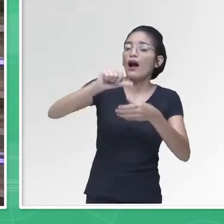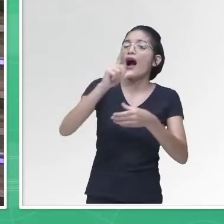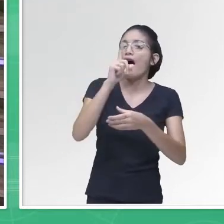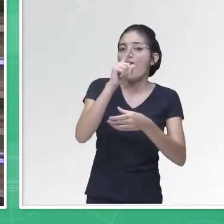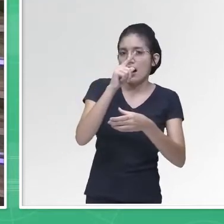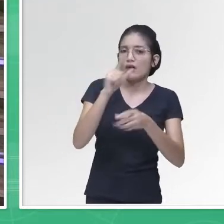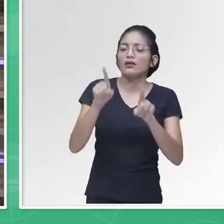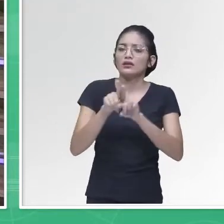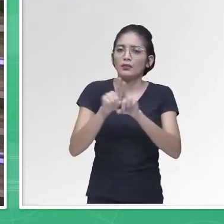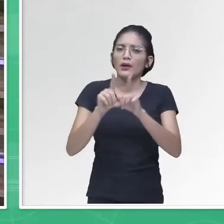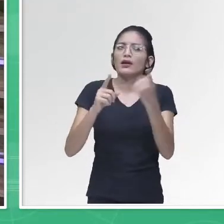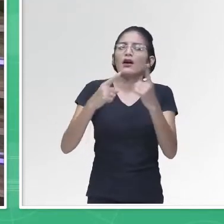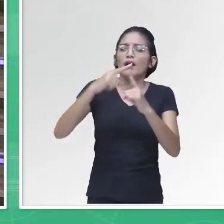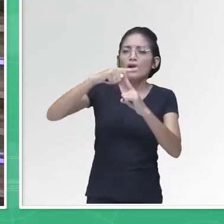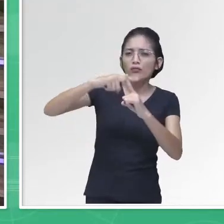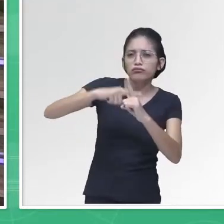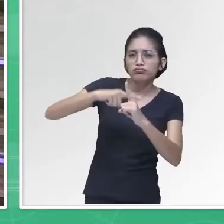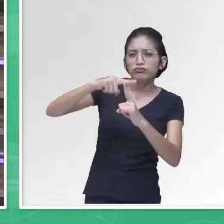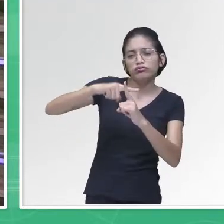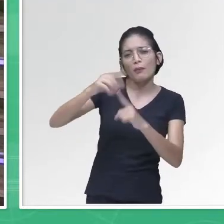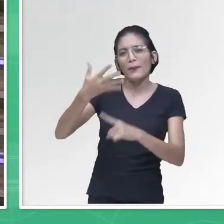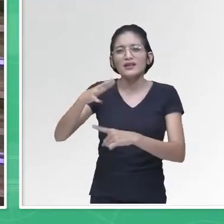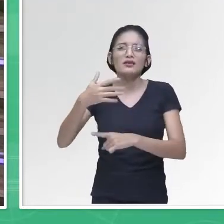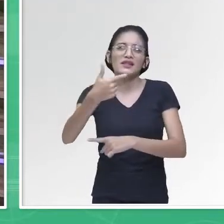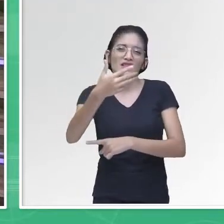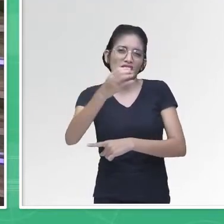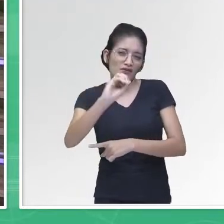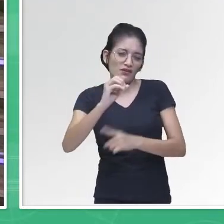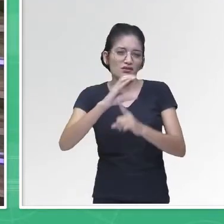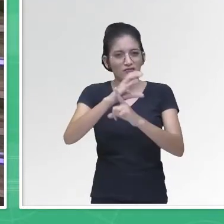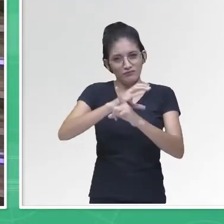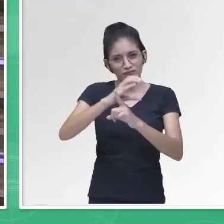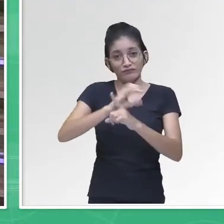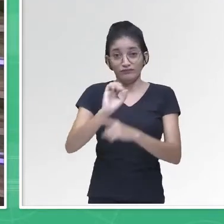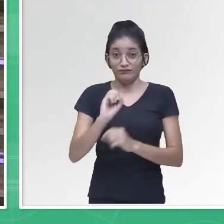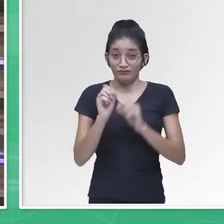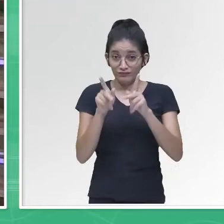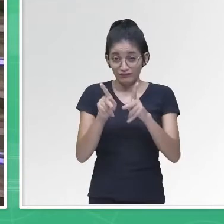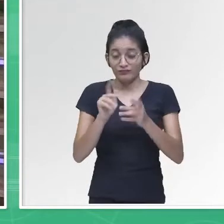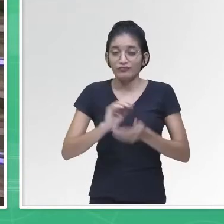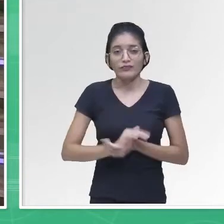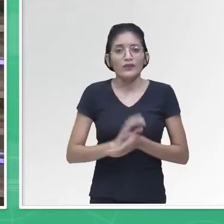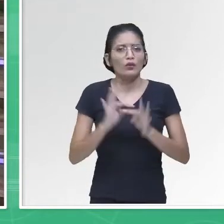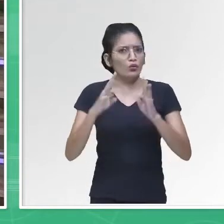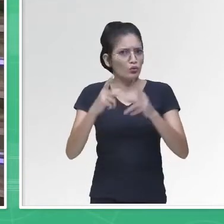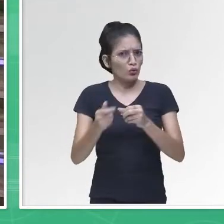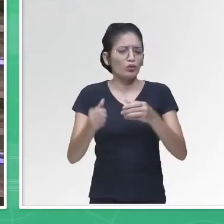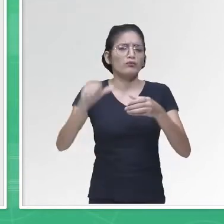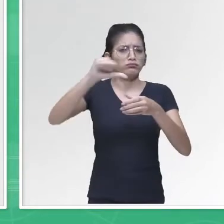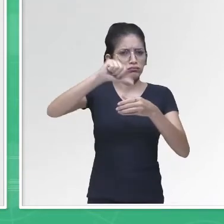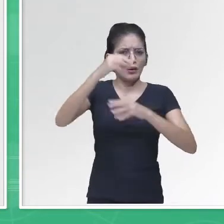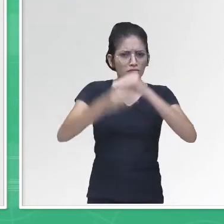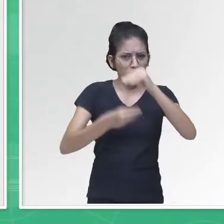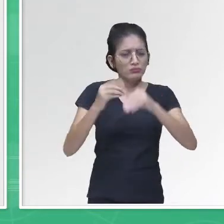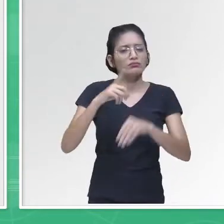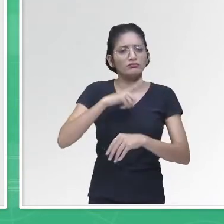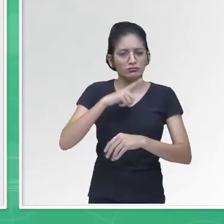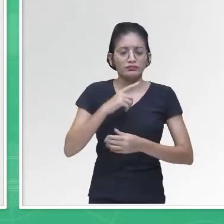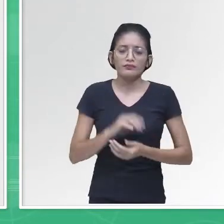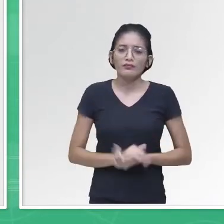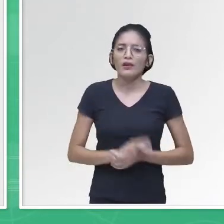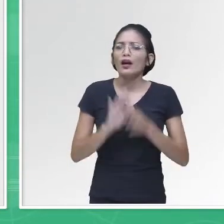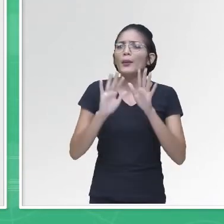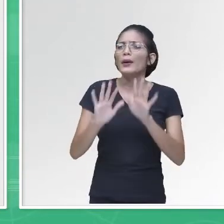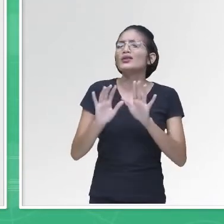também a uma temperatura de 20 graus Celsius, tá bom? Então, toda substância tem. Mas,